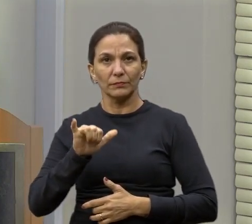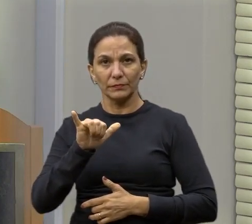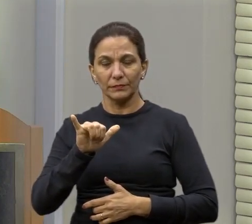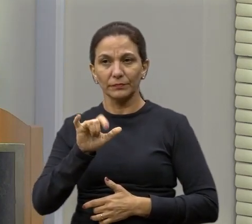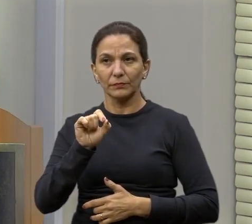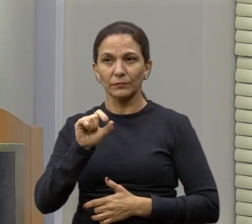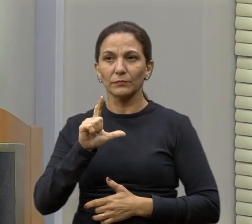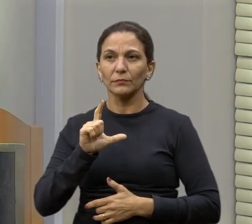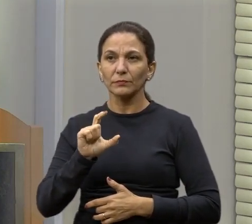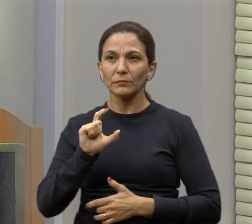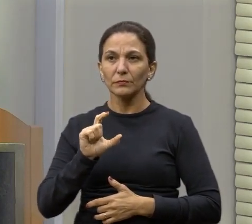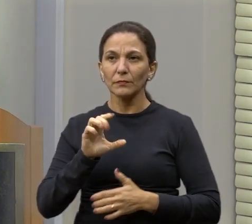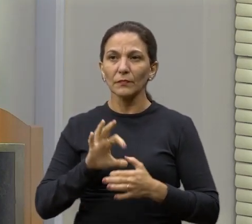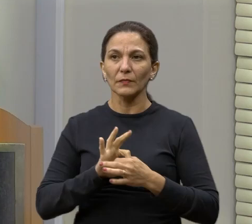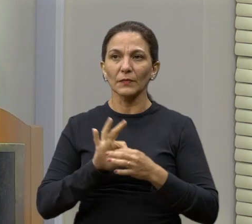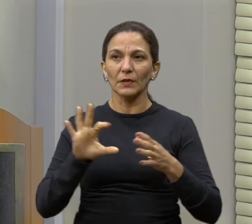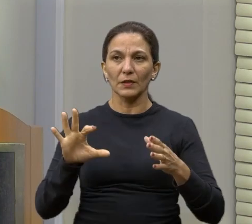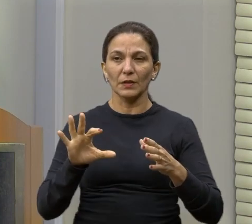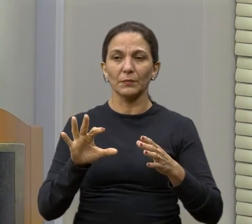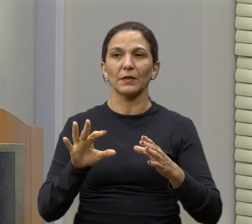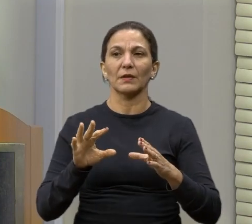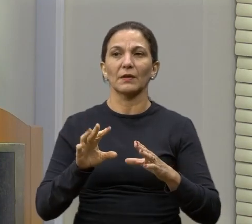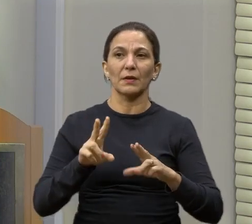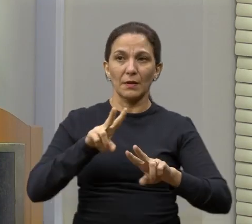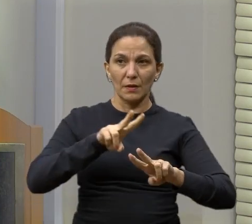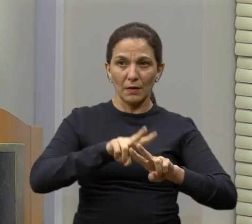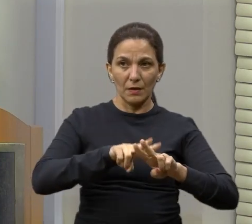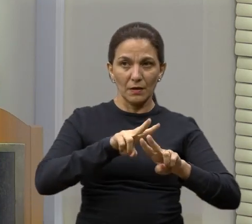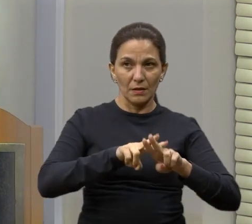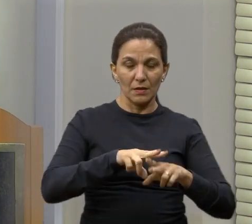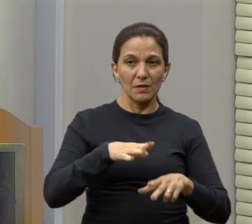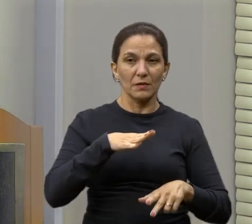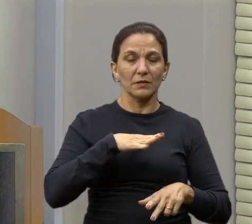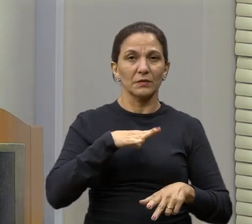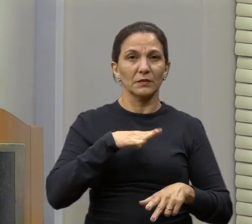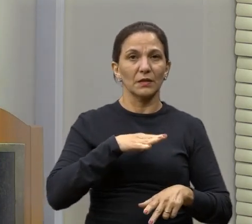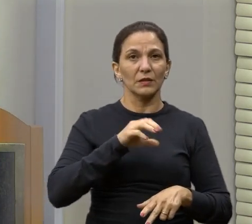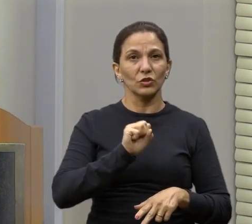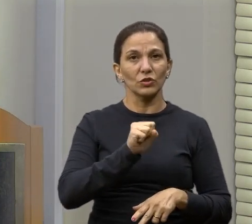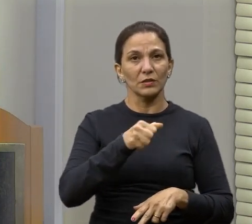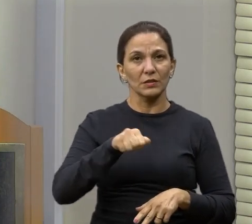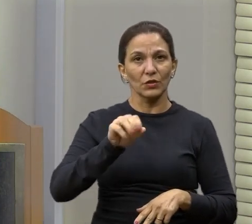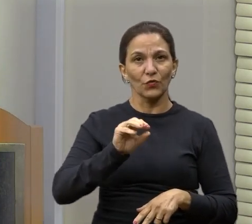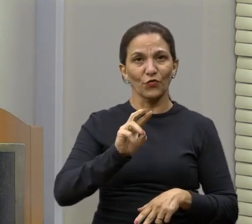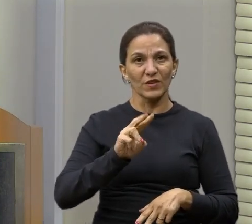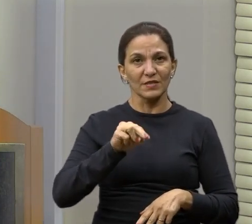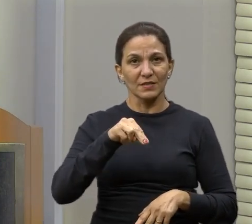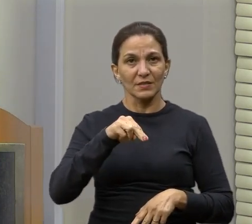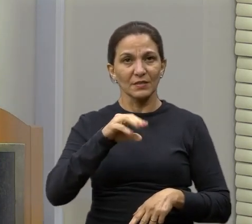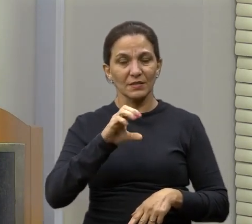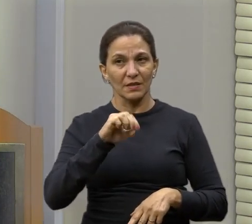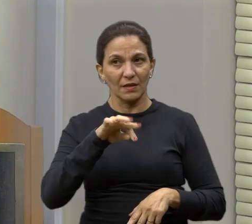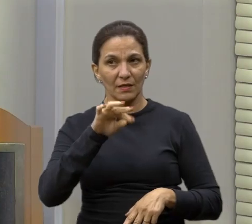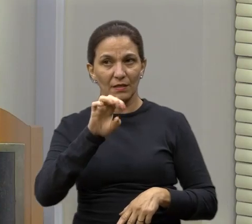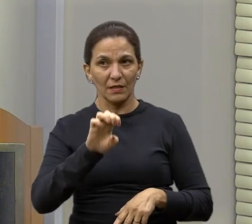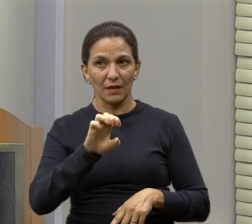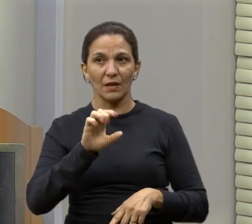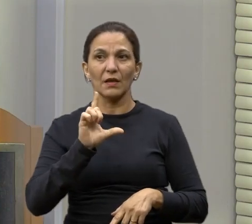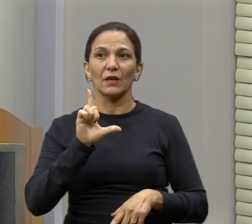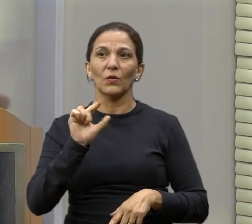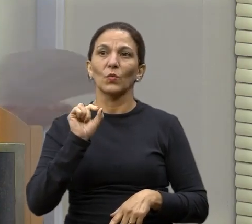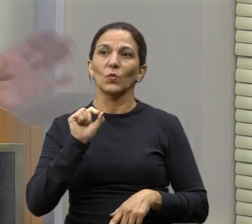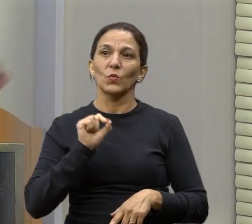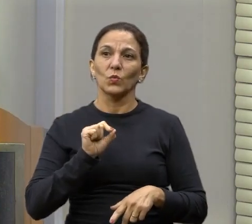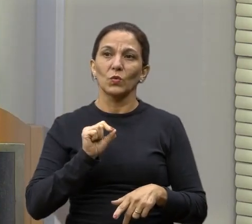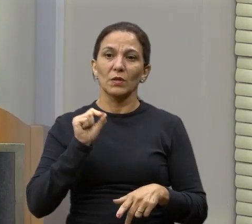Cid, liberado da Penitenciária 1 de São Vicente, em setembro de 22, apesar de haver contra si um mandado